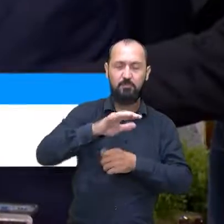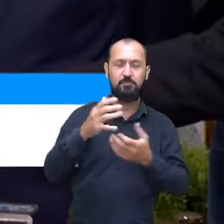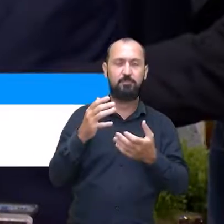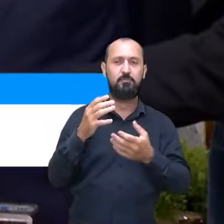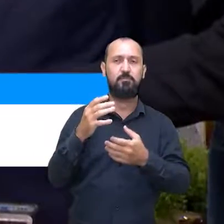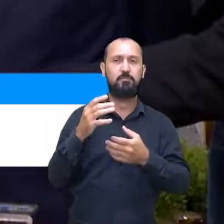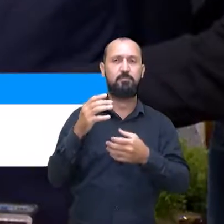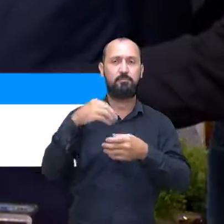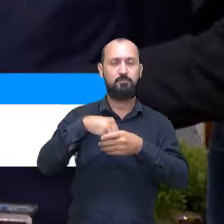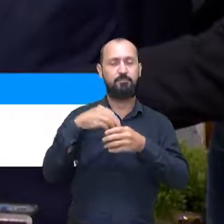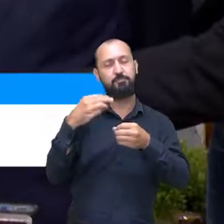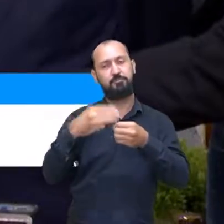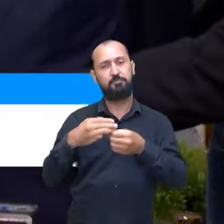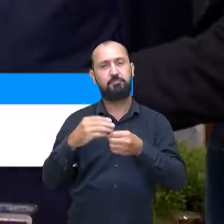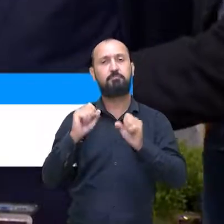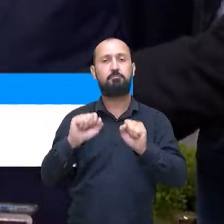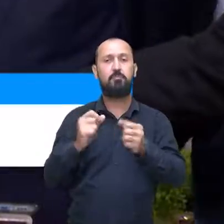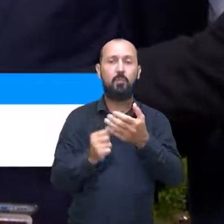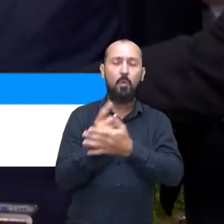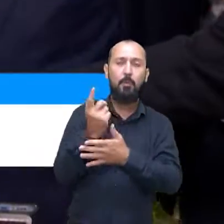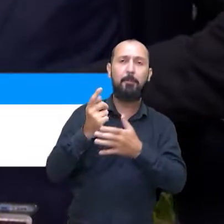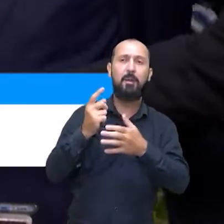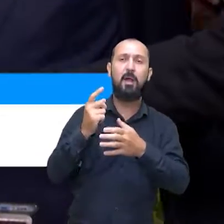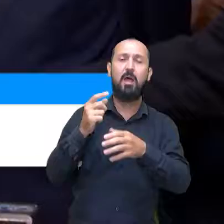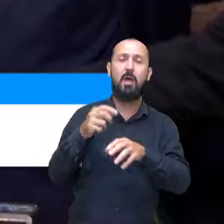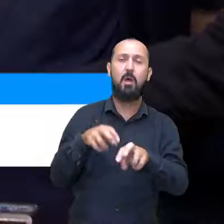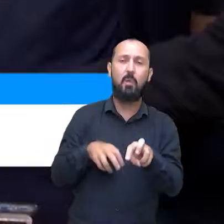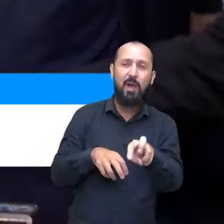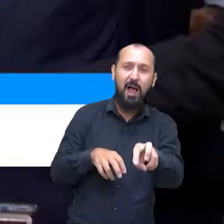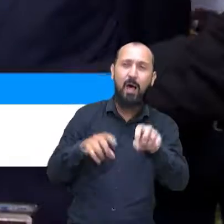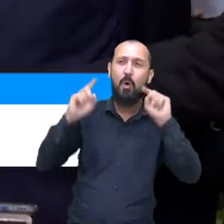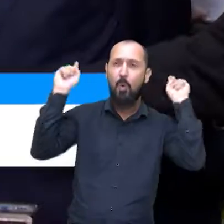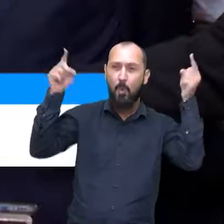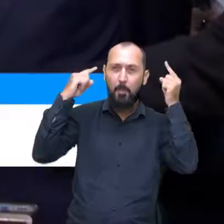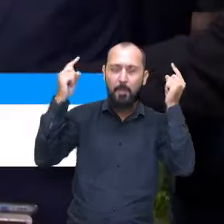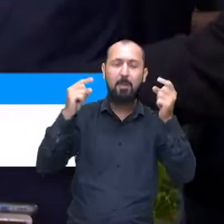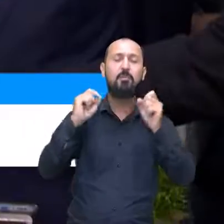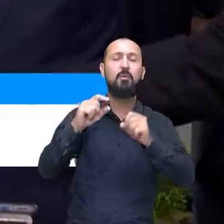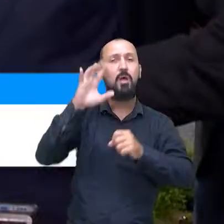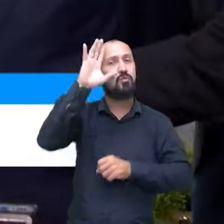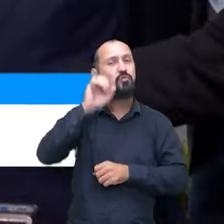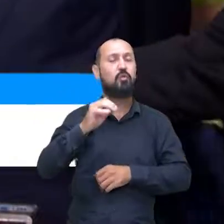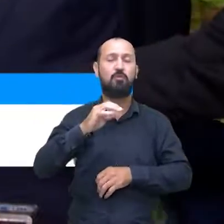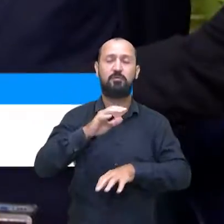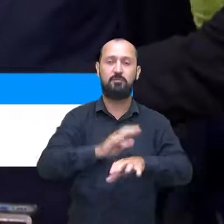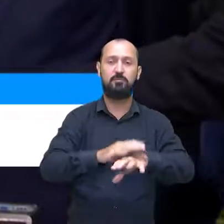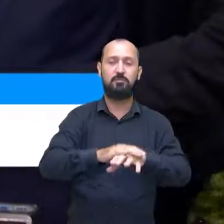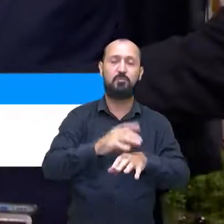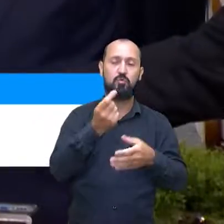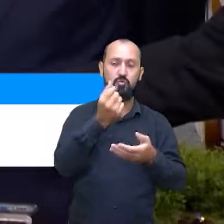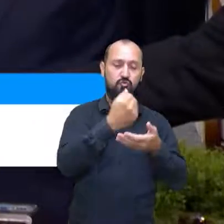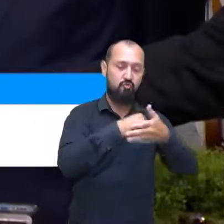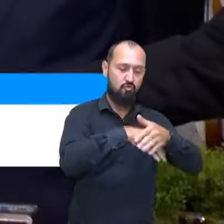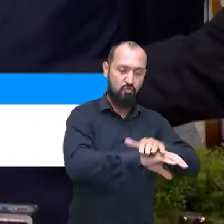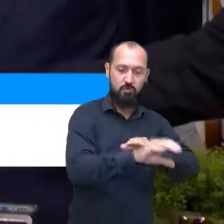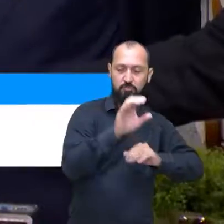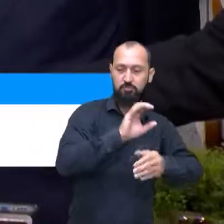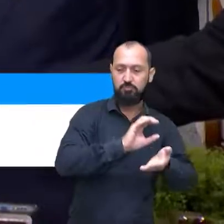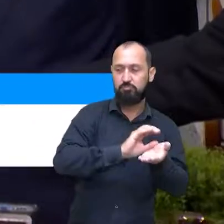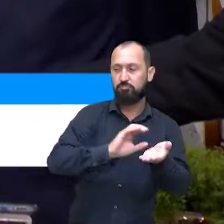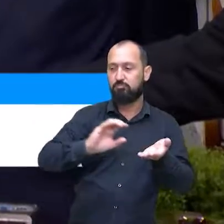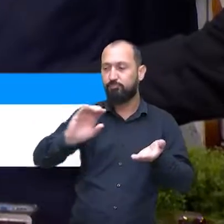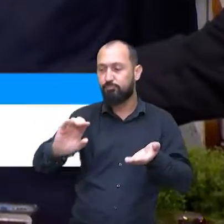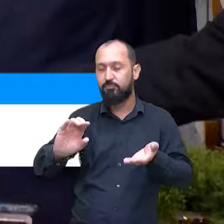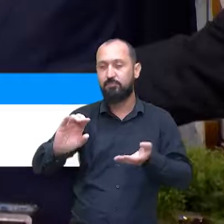unidades básicas de saúde a nível municipal, pode comprar ambulância. E é uma decisão municipal, então, indo a transferência ao